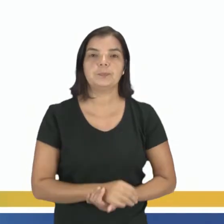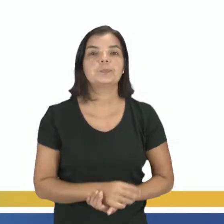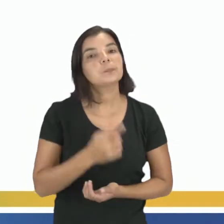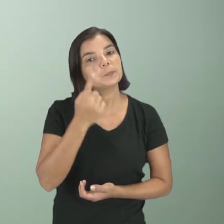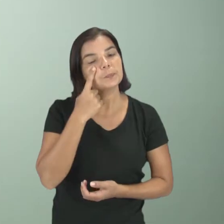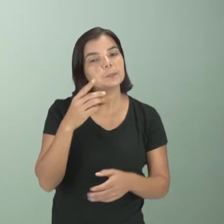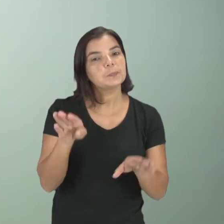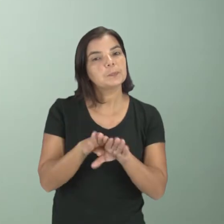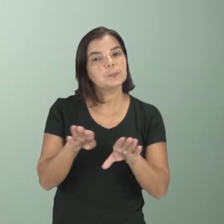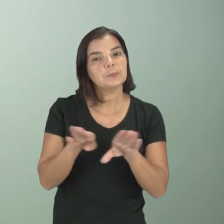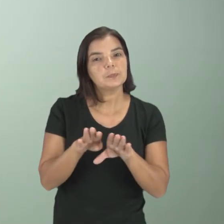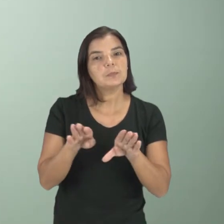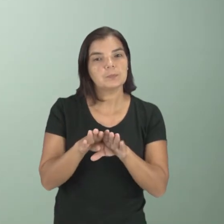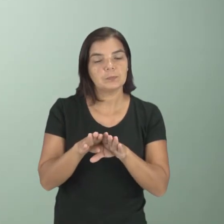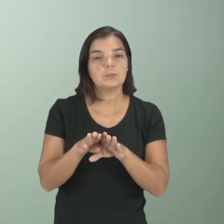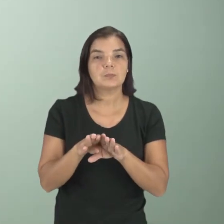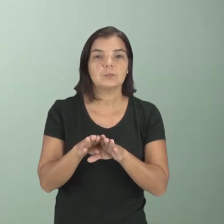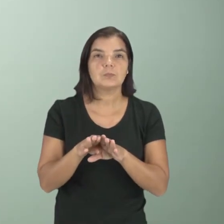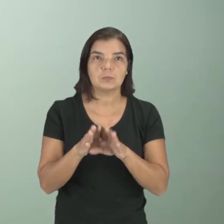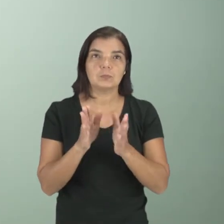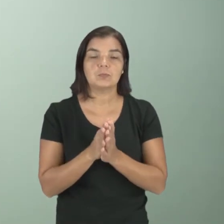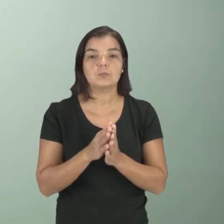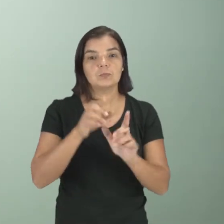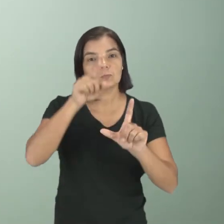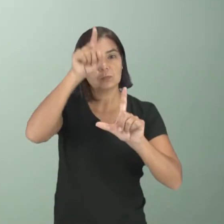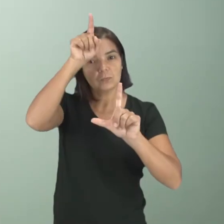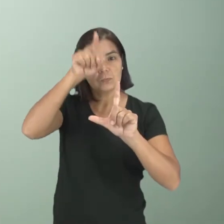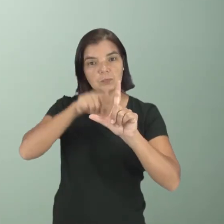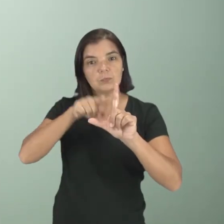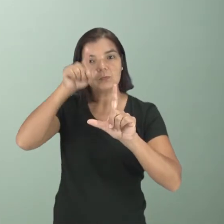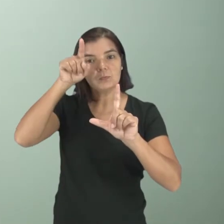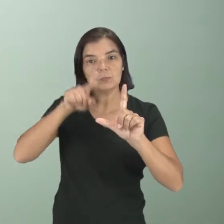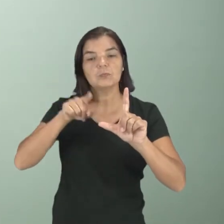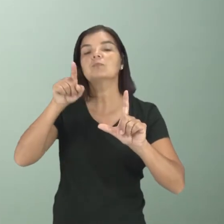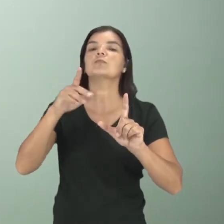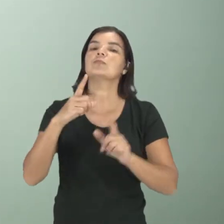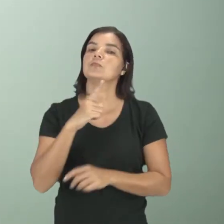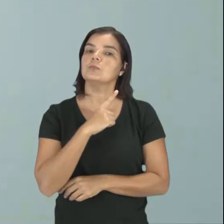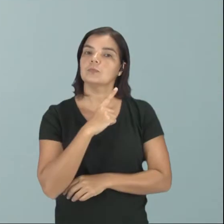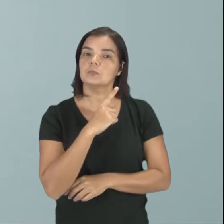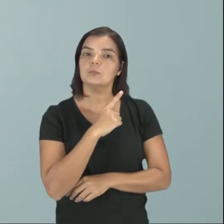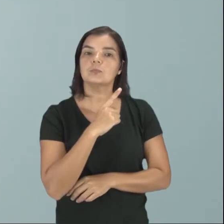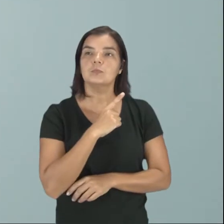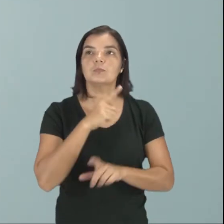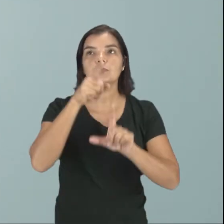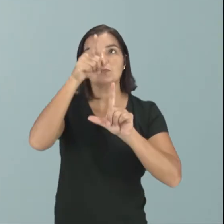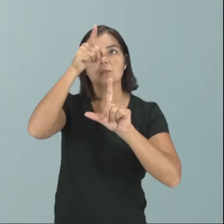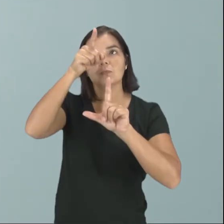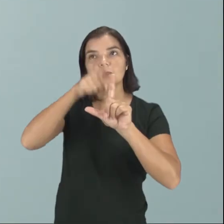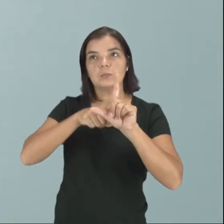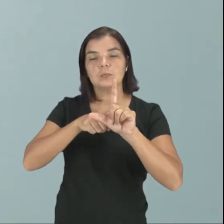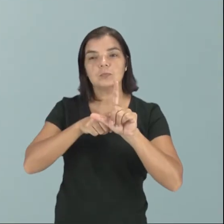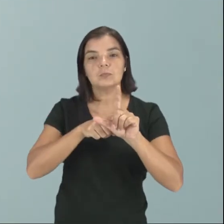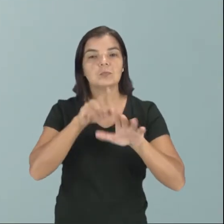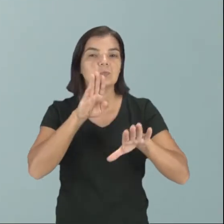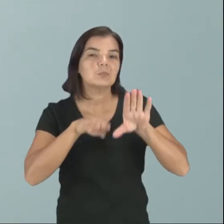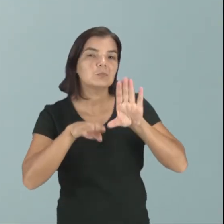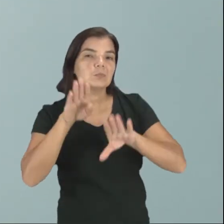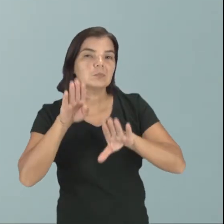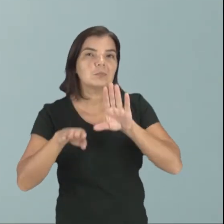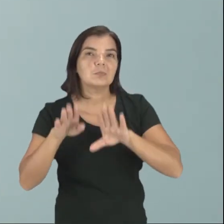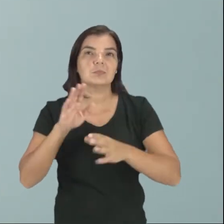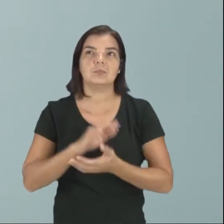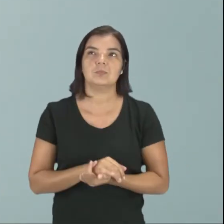Vimos também acerca do gráfico da função exponencial. Nós vimos que o gráfico ele vai